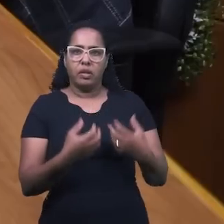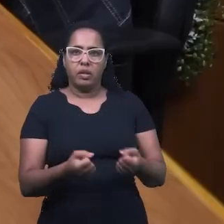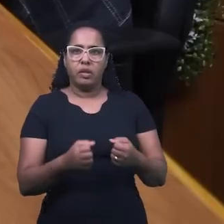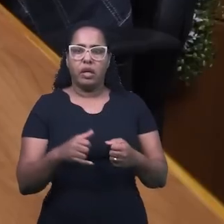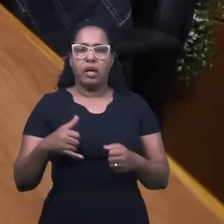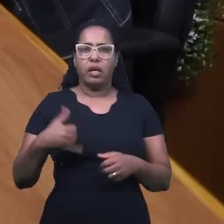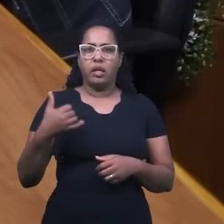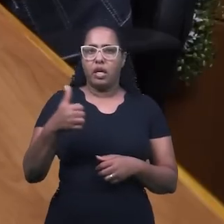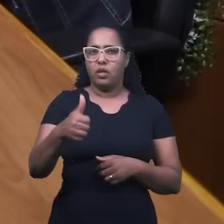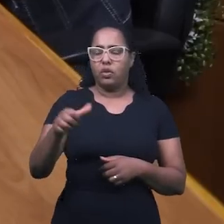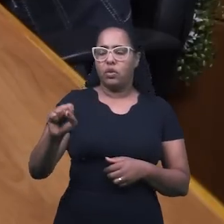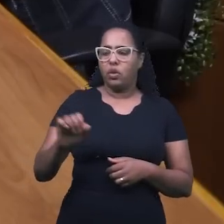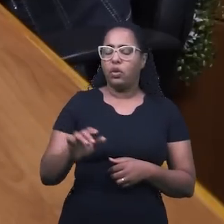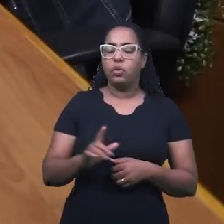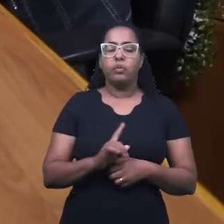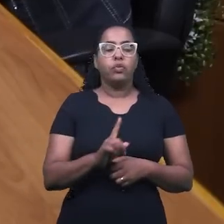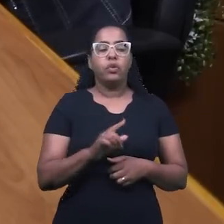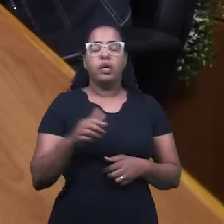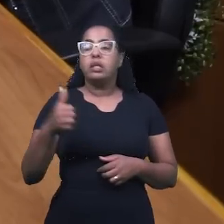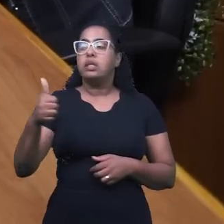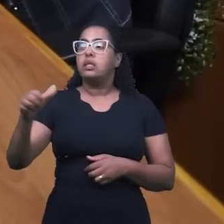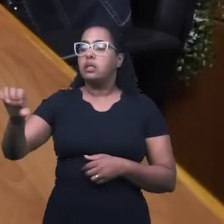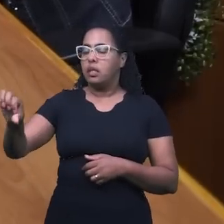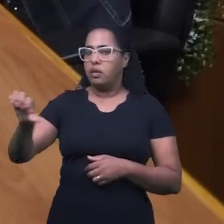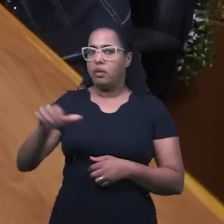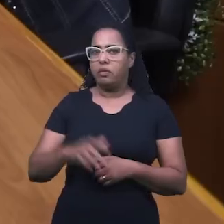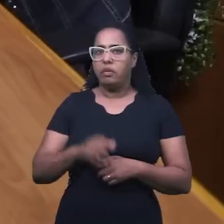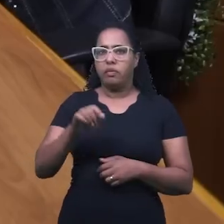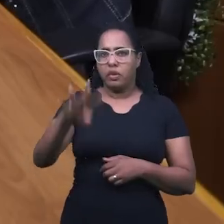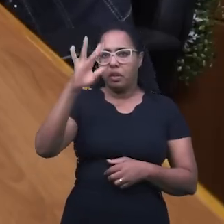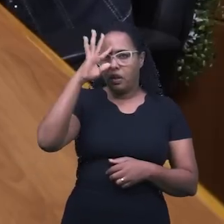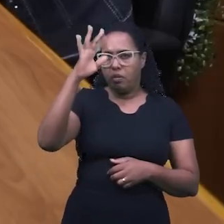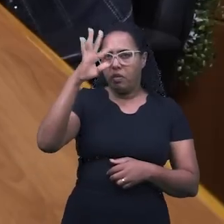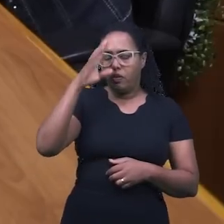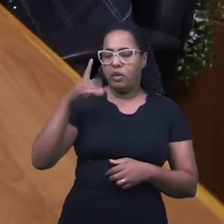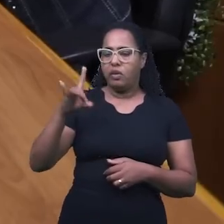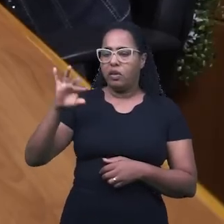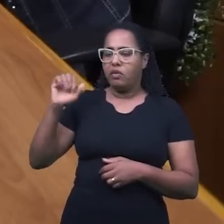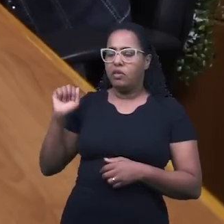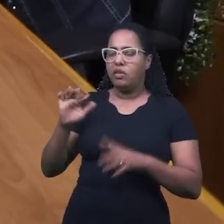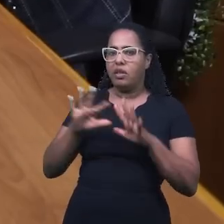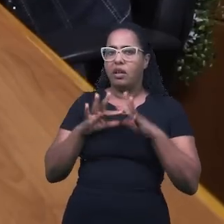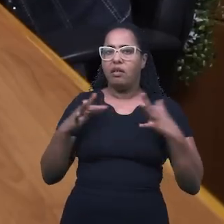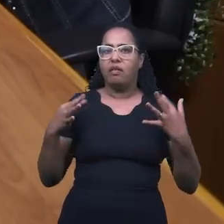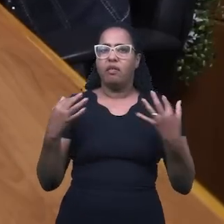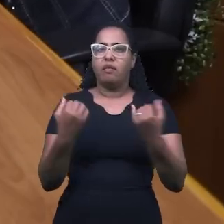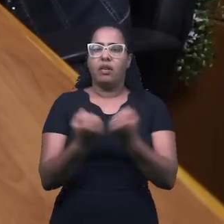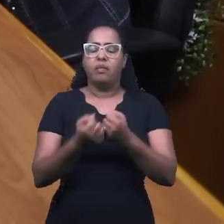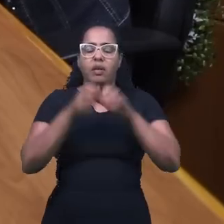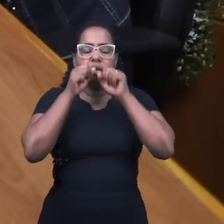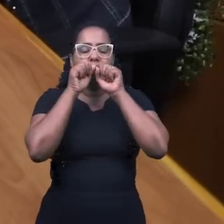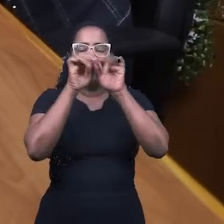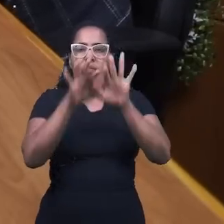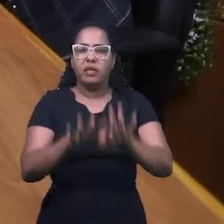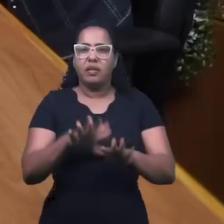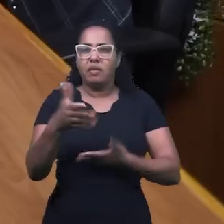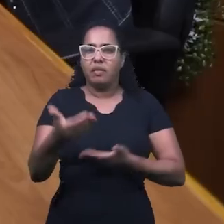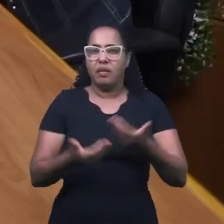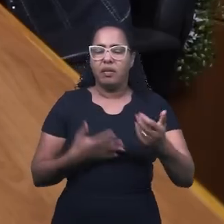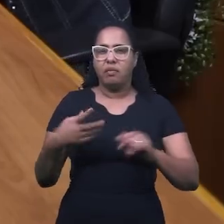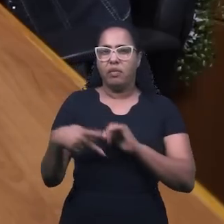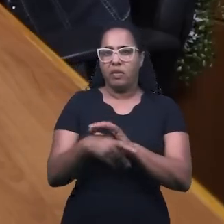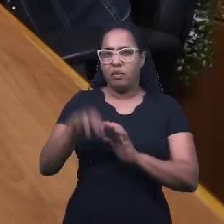você compartilhou comigo com 19 anos. Uhum. Você imaginava, Mike, um dia ter uma família